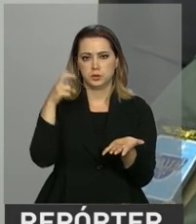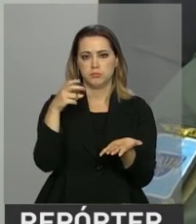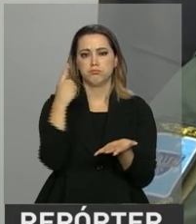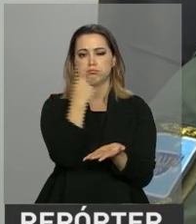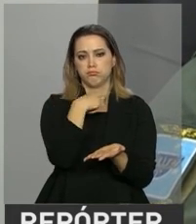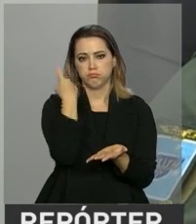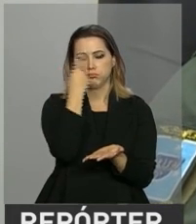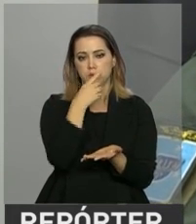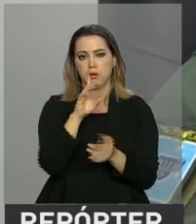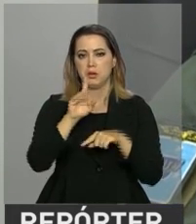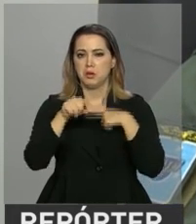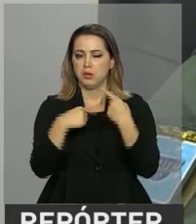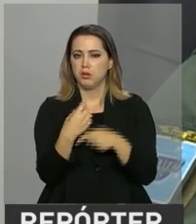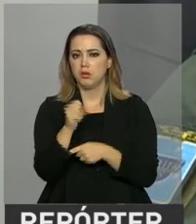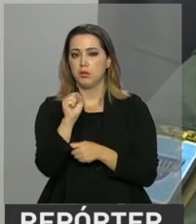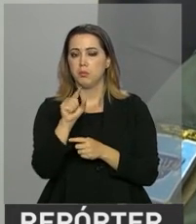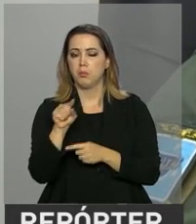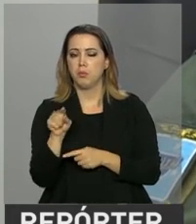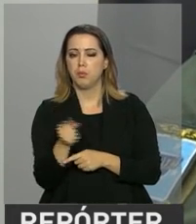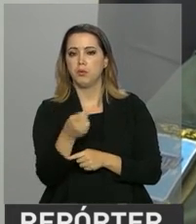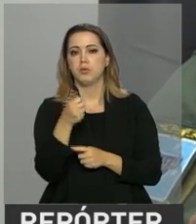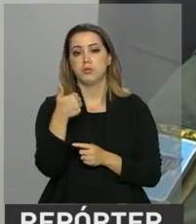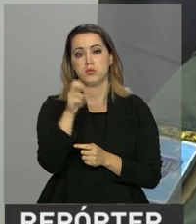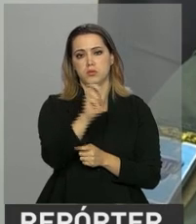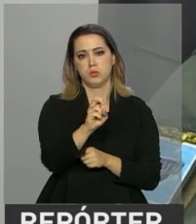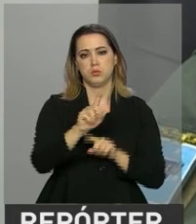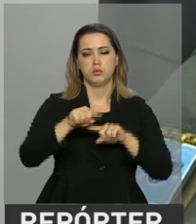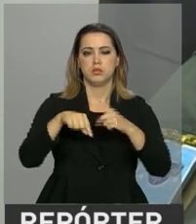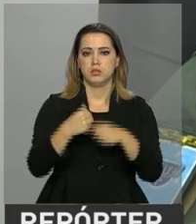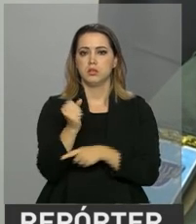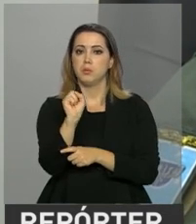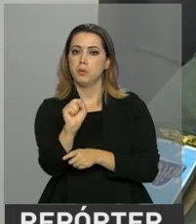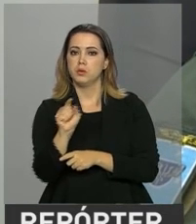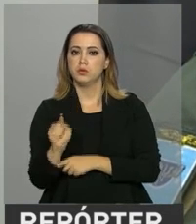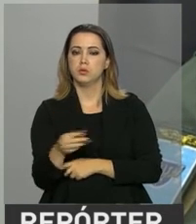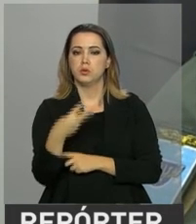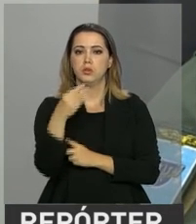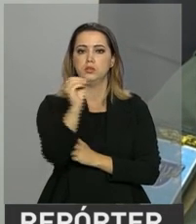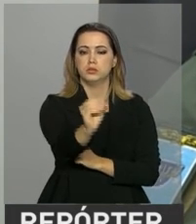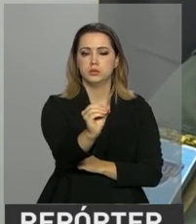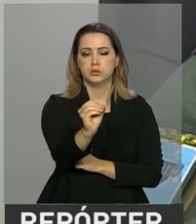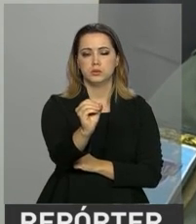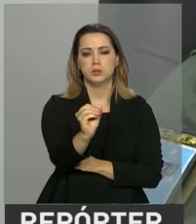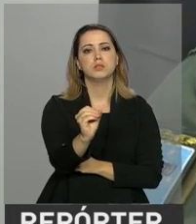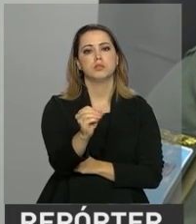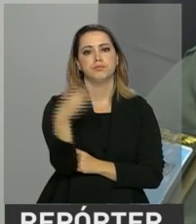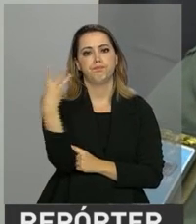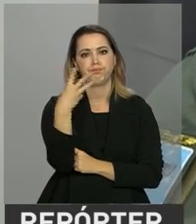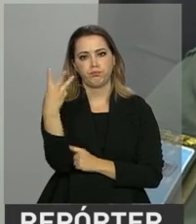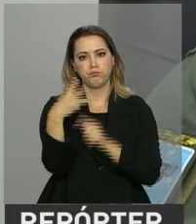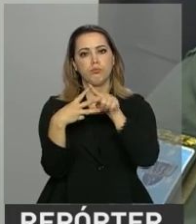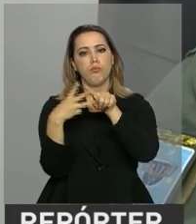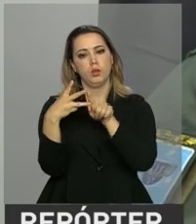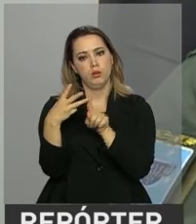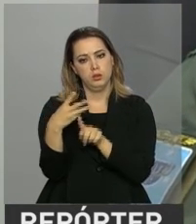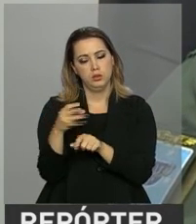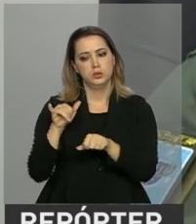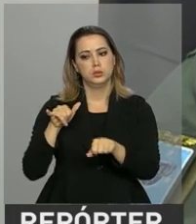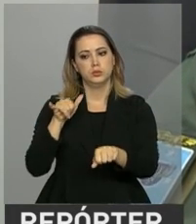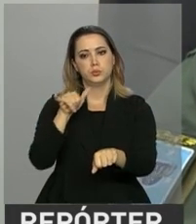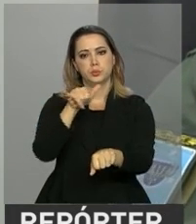8 e 15 da segunda aeronave 8 30 da terceira aeronave em chapecó cada uma com a capacidade